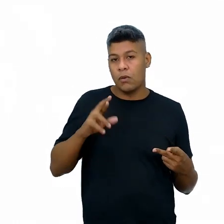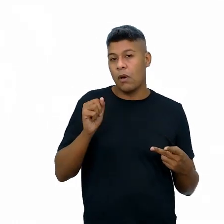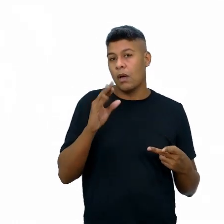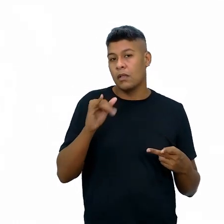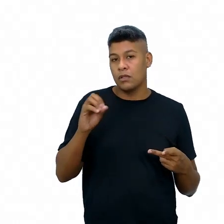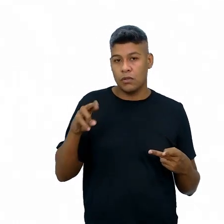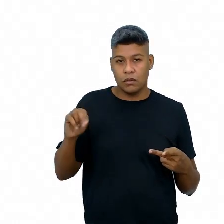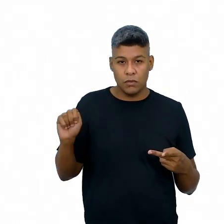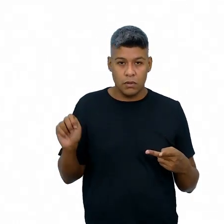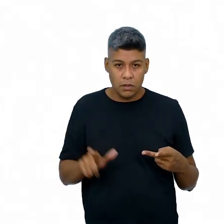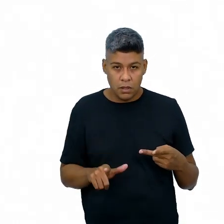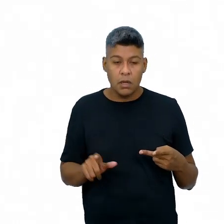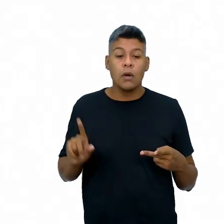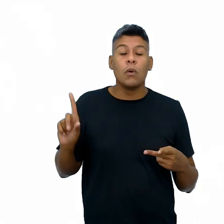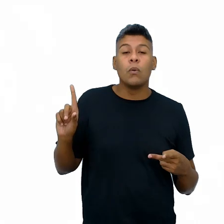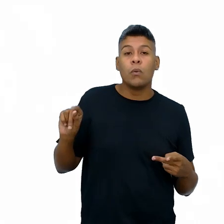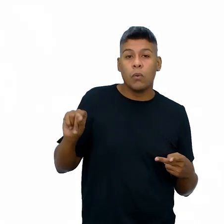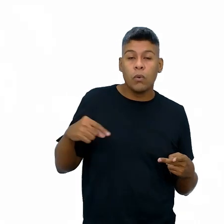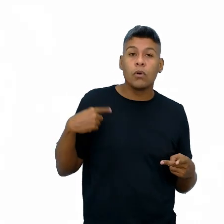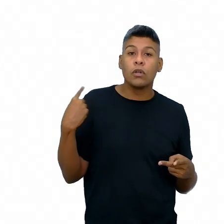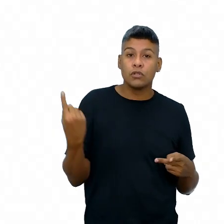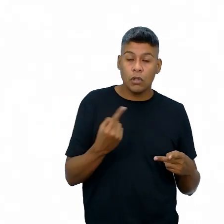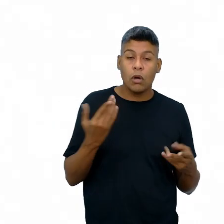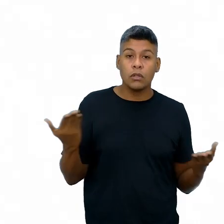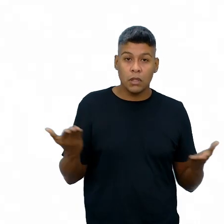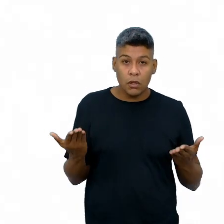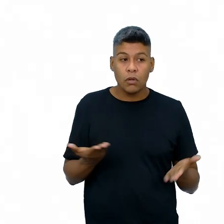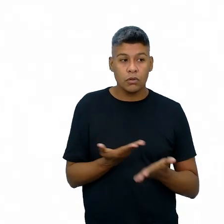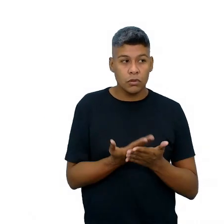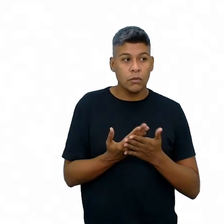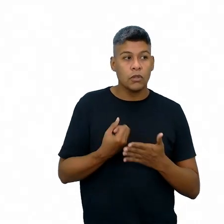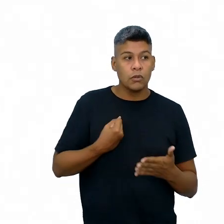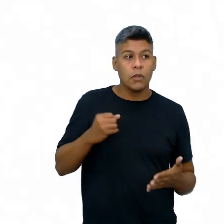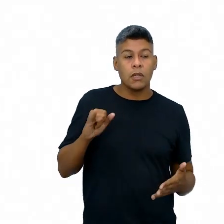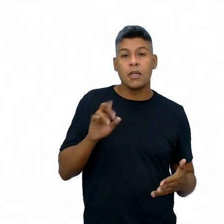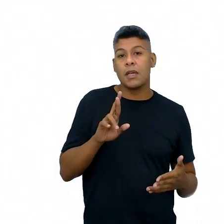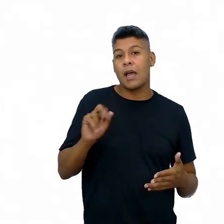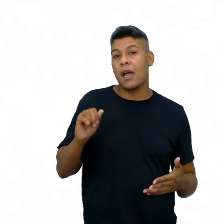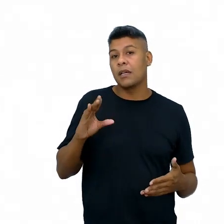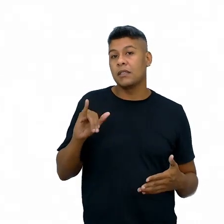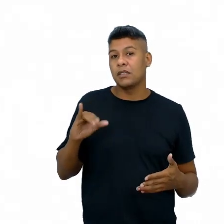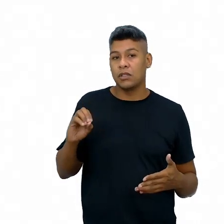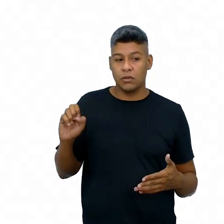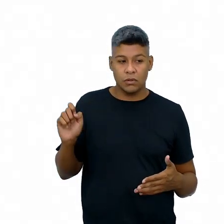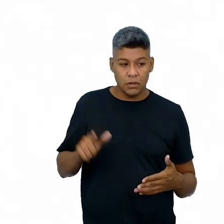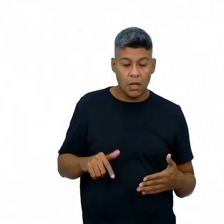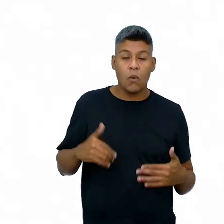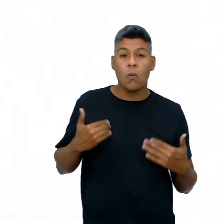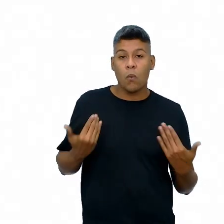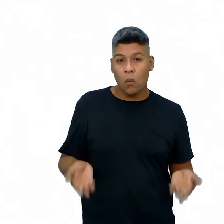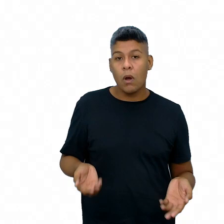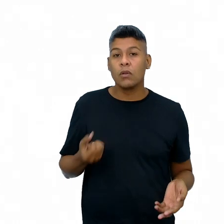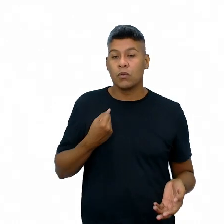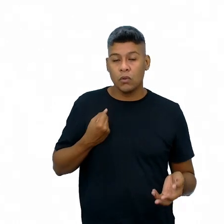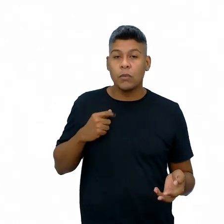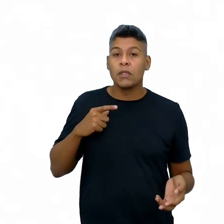Nós agora estamos chegando nos números irracionais. E o quanto esses números têm uma